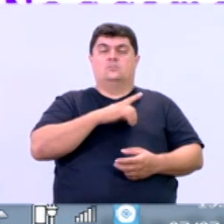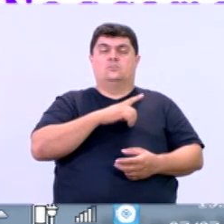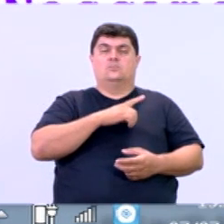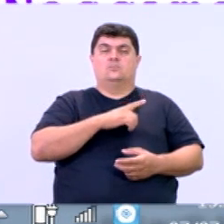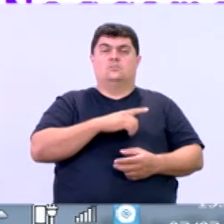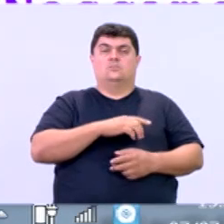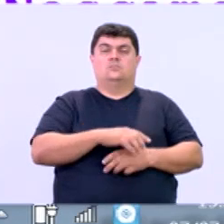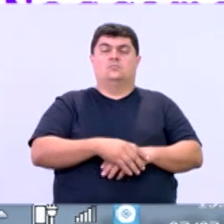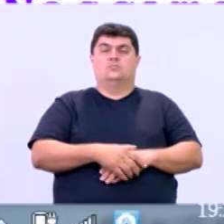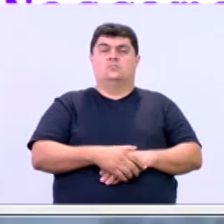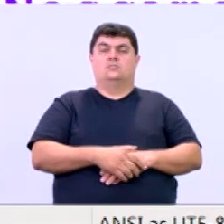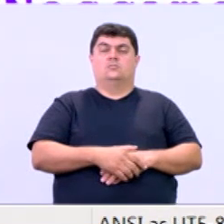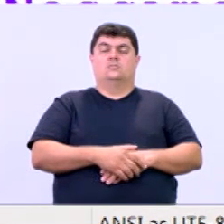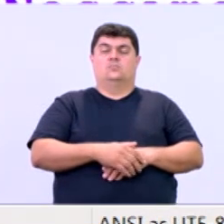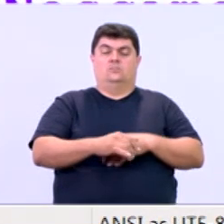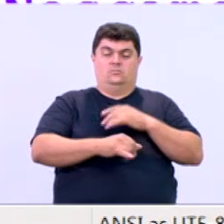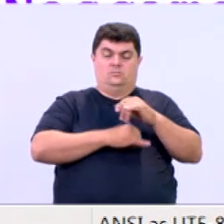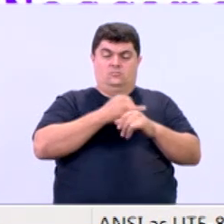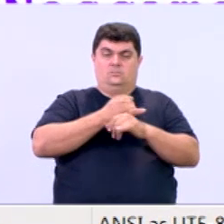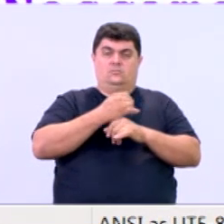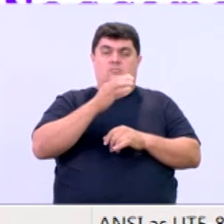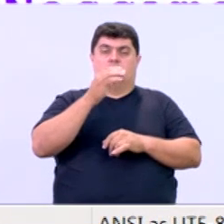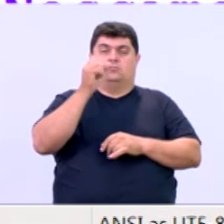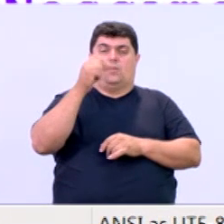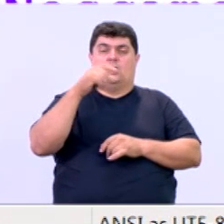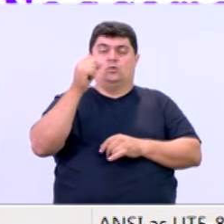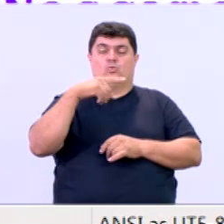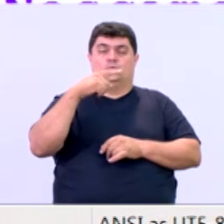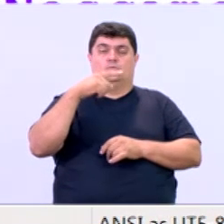no Internet Explorer.